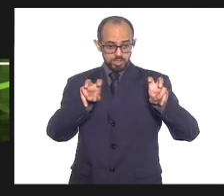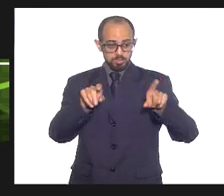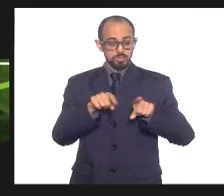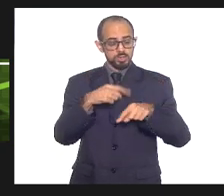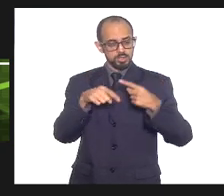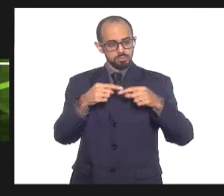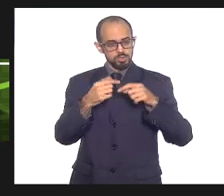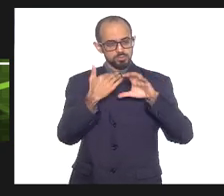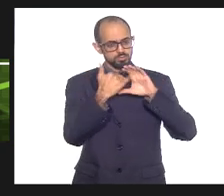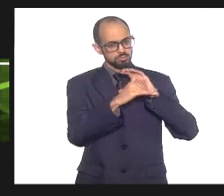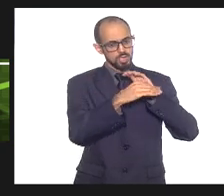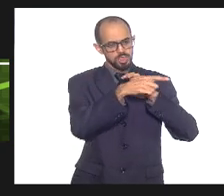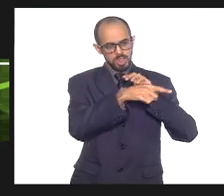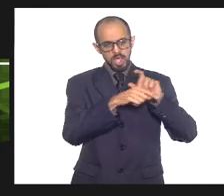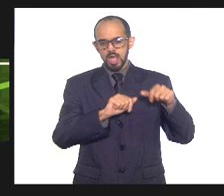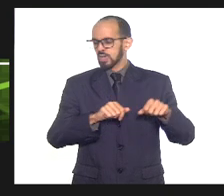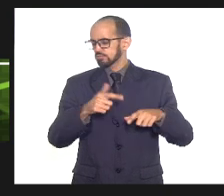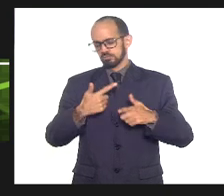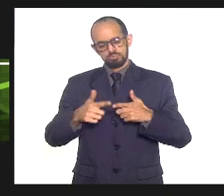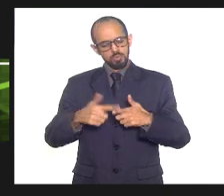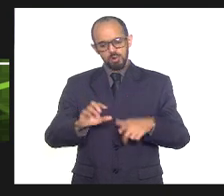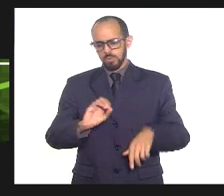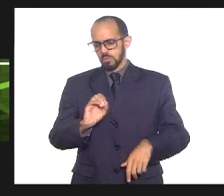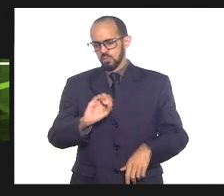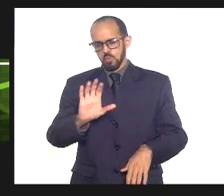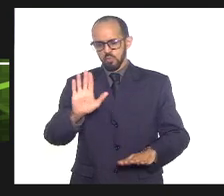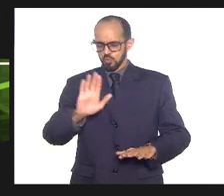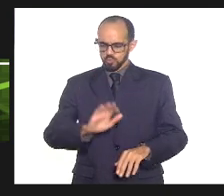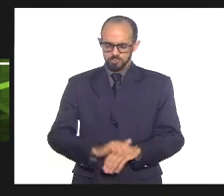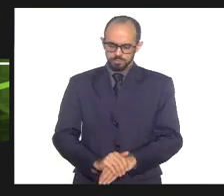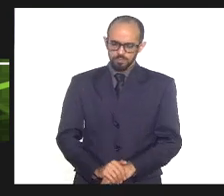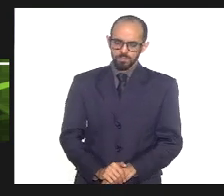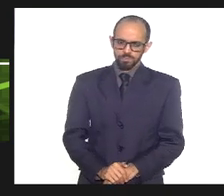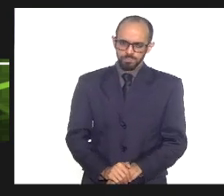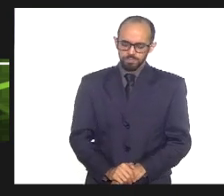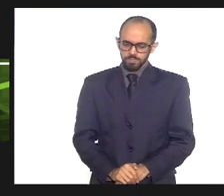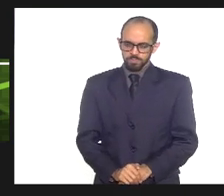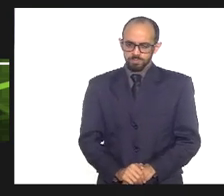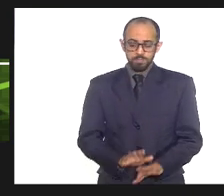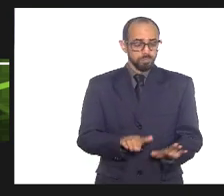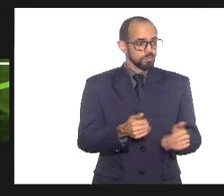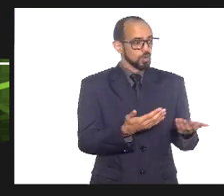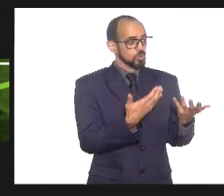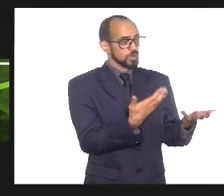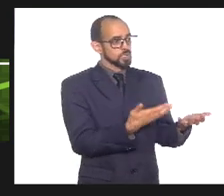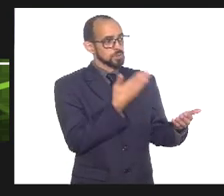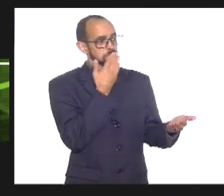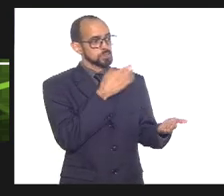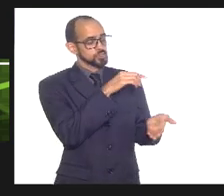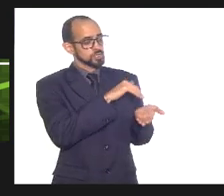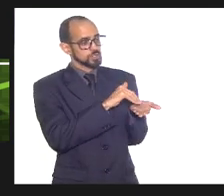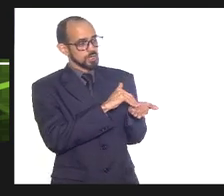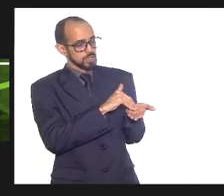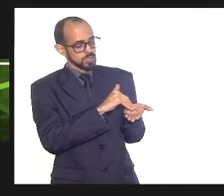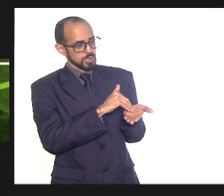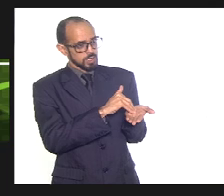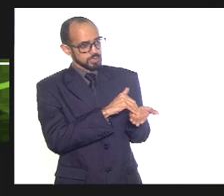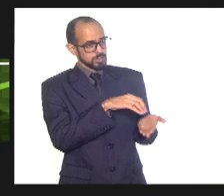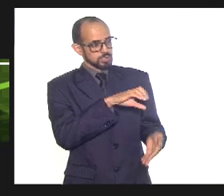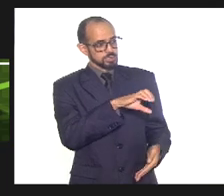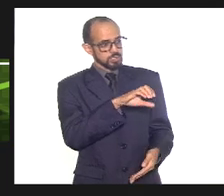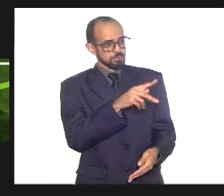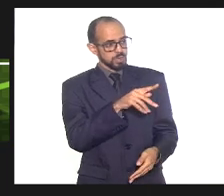informar os senhores posteriormente, sem problema algum. Perfeitamente. Então, eu queria pedir à secretaria